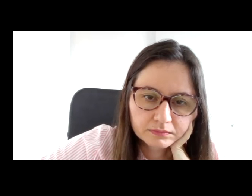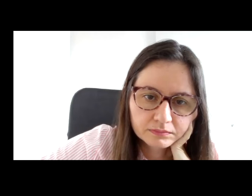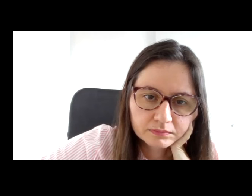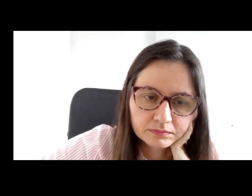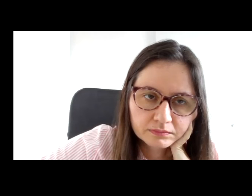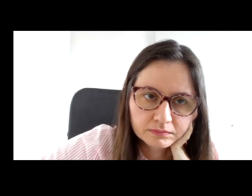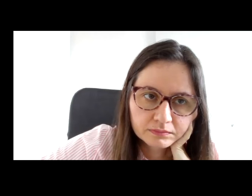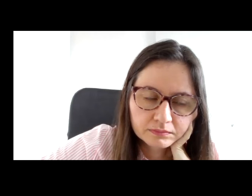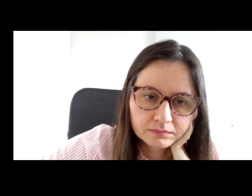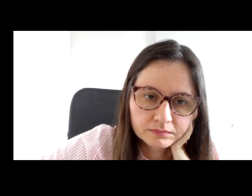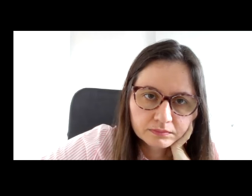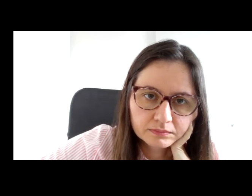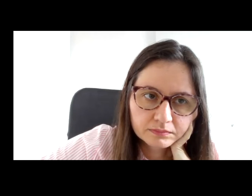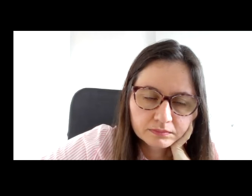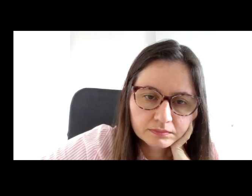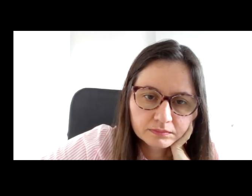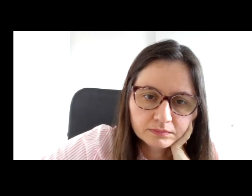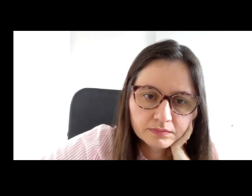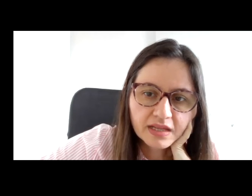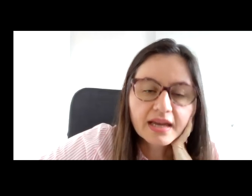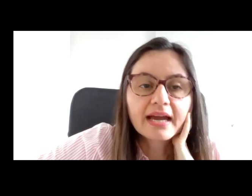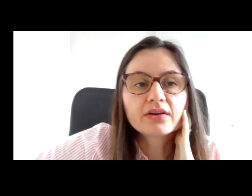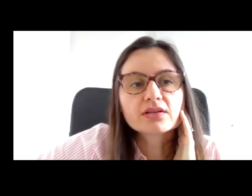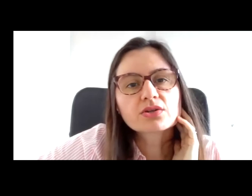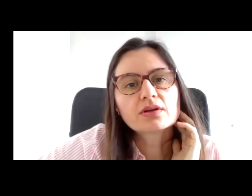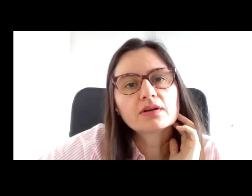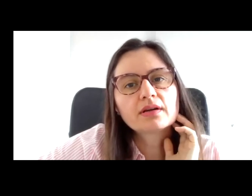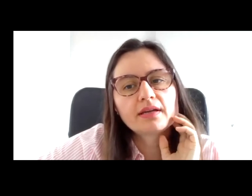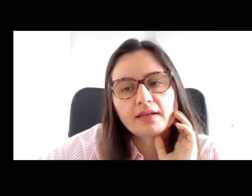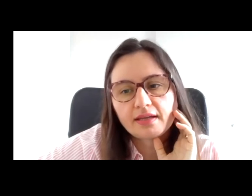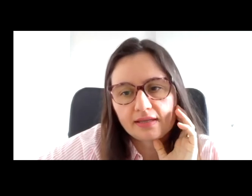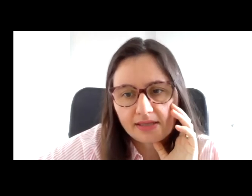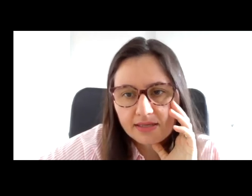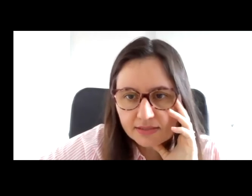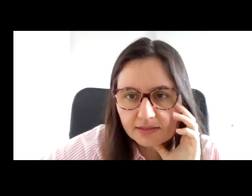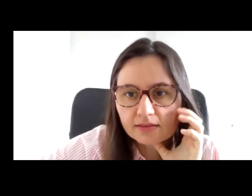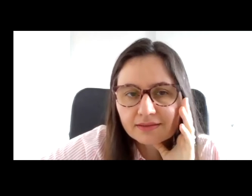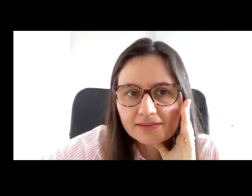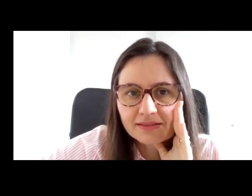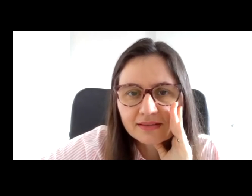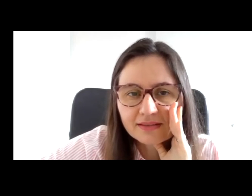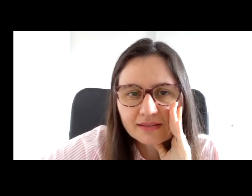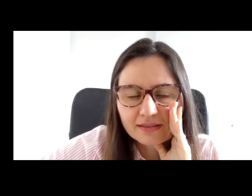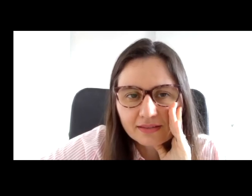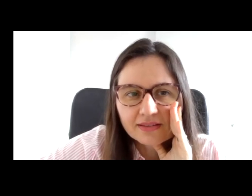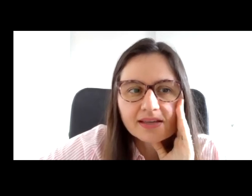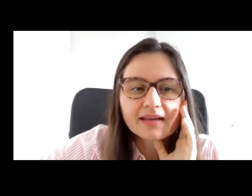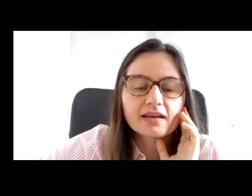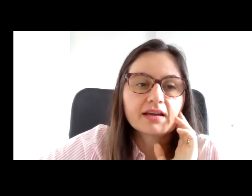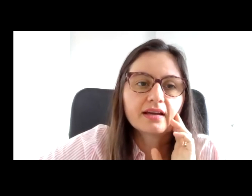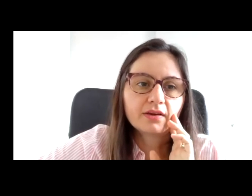Beleza, beleza. Obrigada, pessoal. Obrigada a olha só. É a Leísa? Isso.